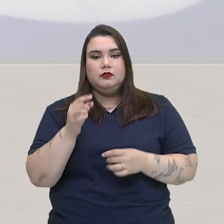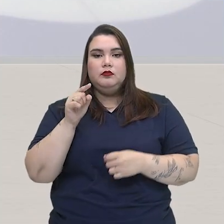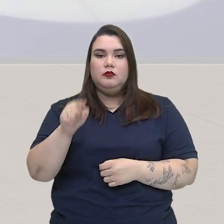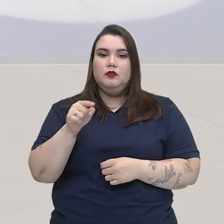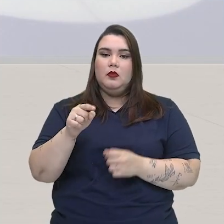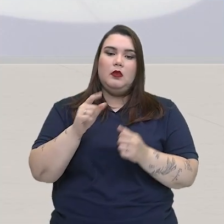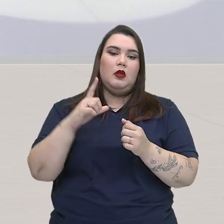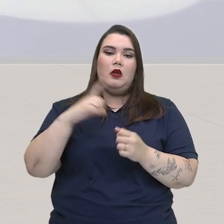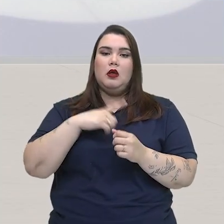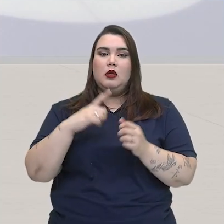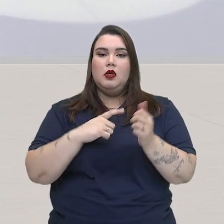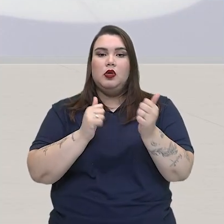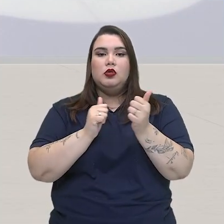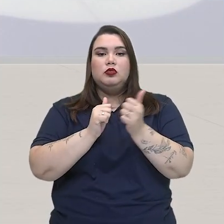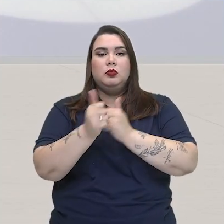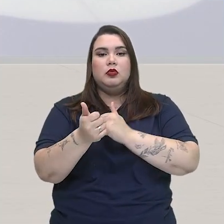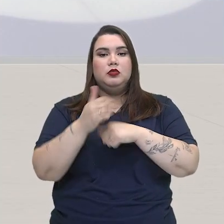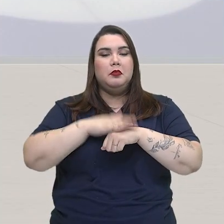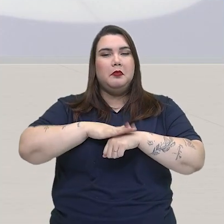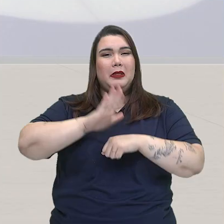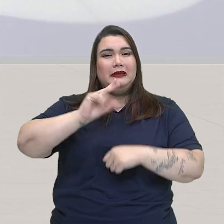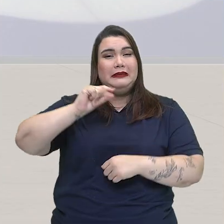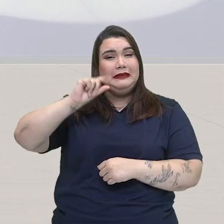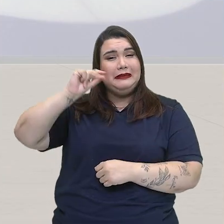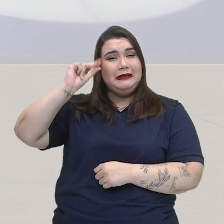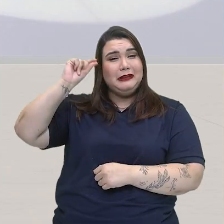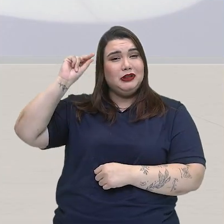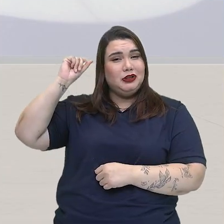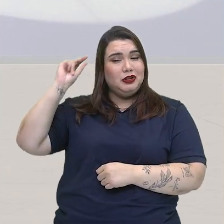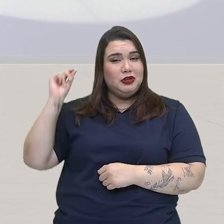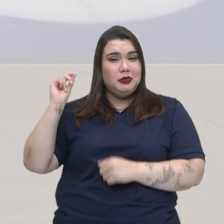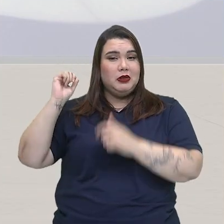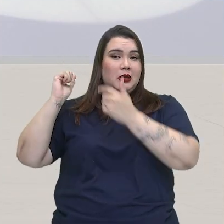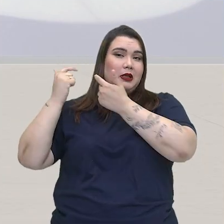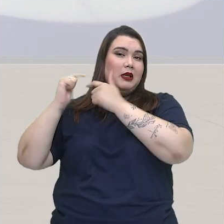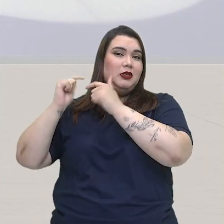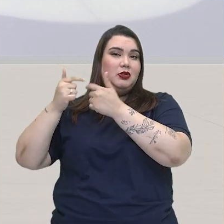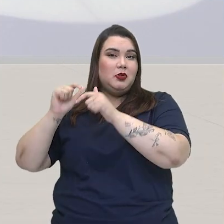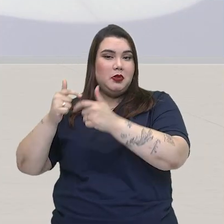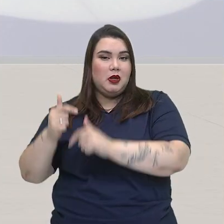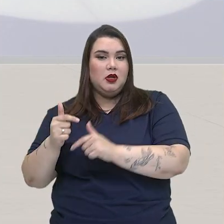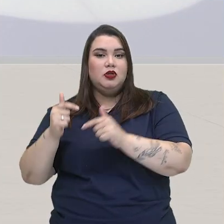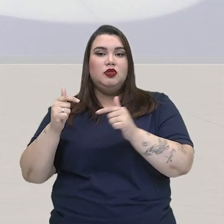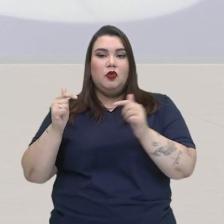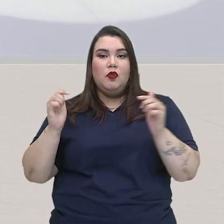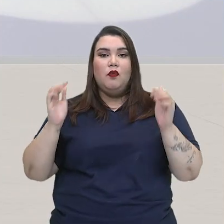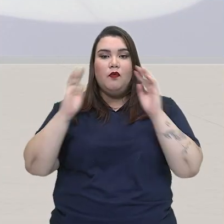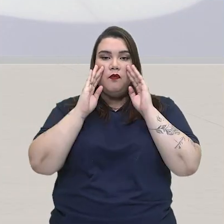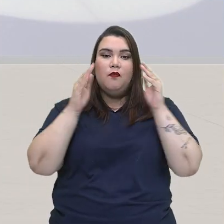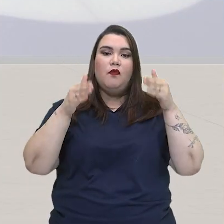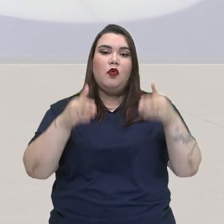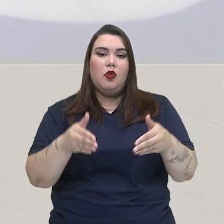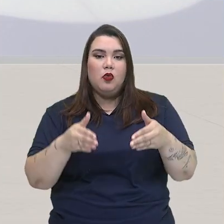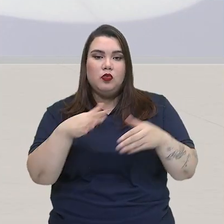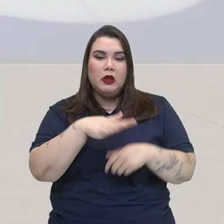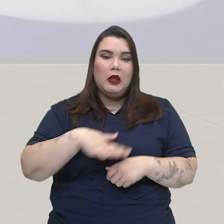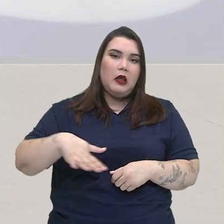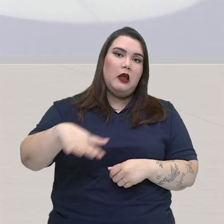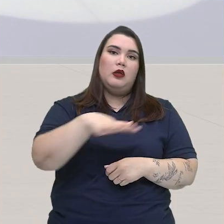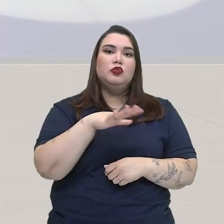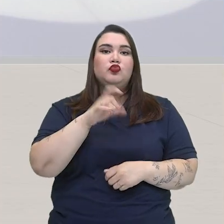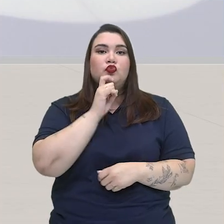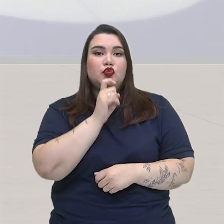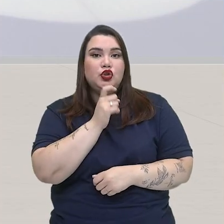mais antigos e tradicionais, né, voltados para essa questão do ambiente, do gelo, tá? E ele